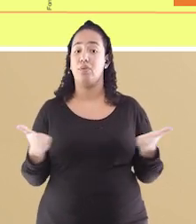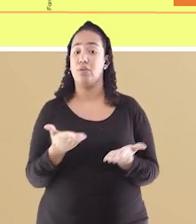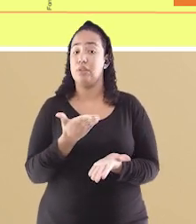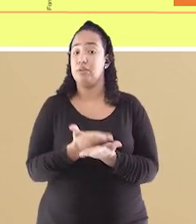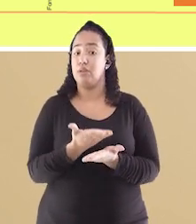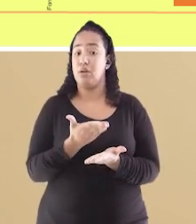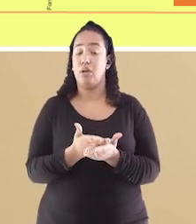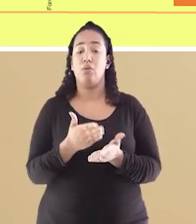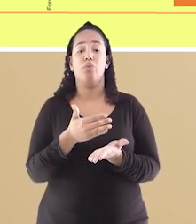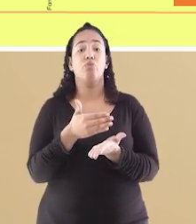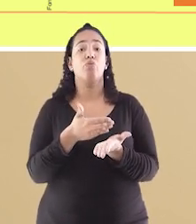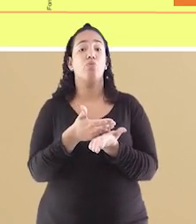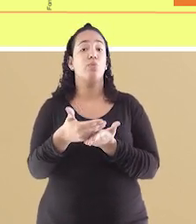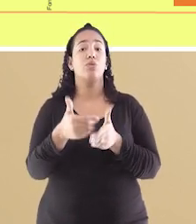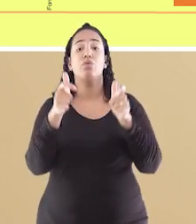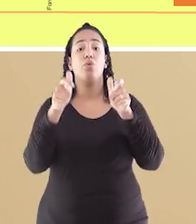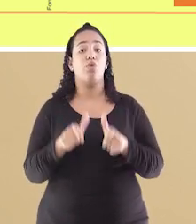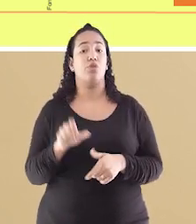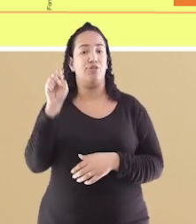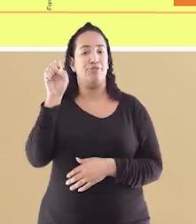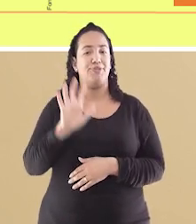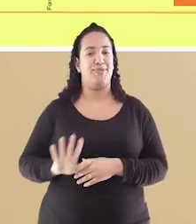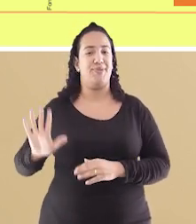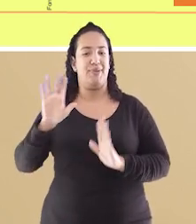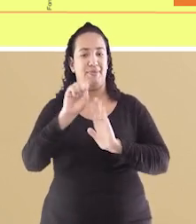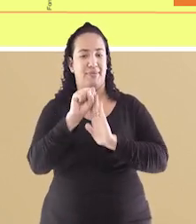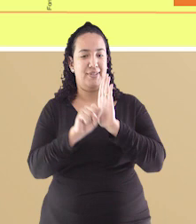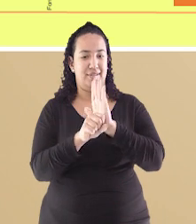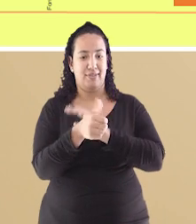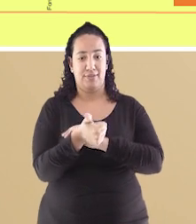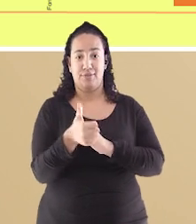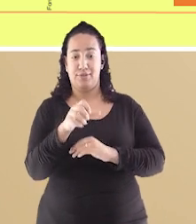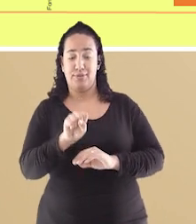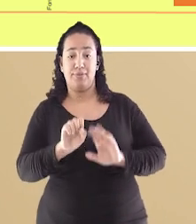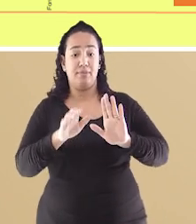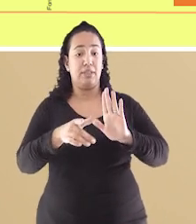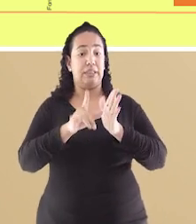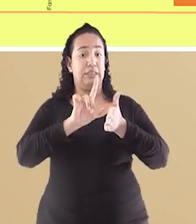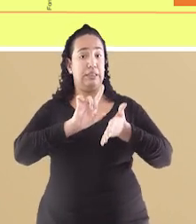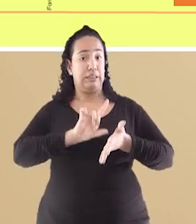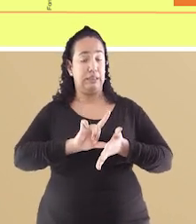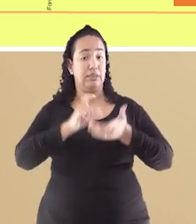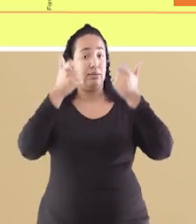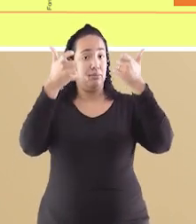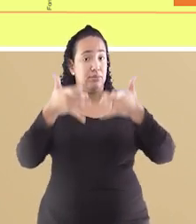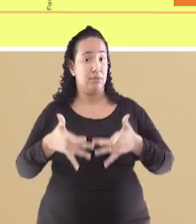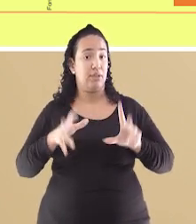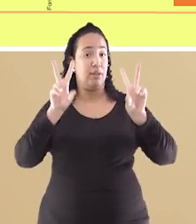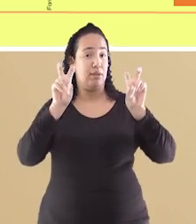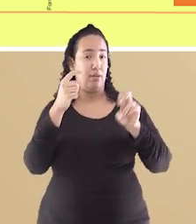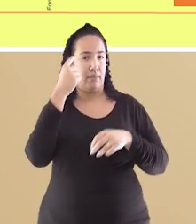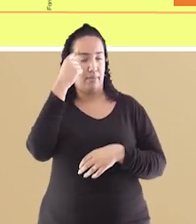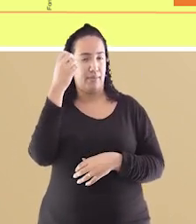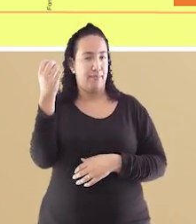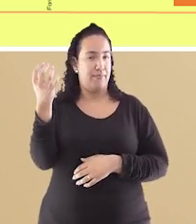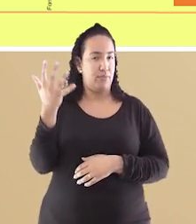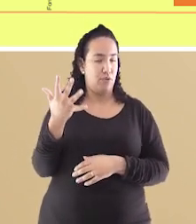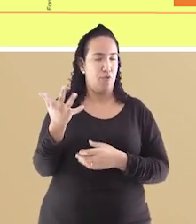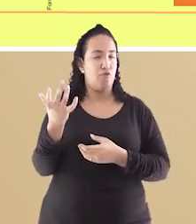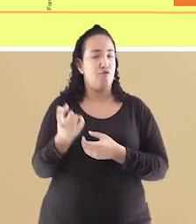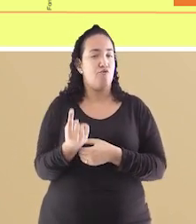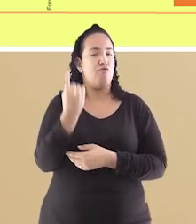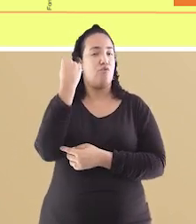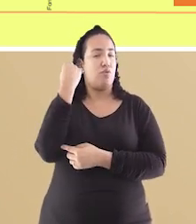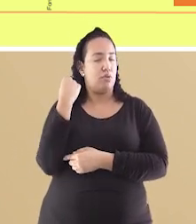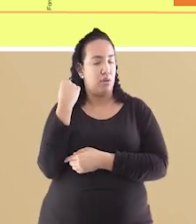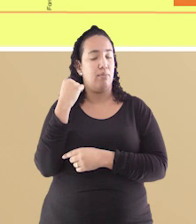se passa na Europa, lá no século XVIII. E antes de começarmos a falar sobre o Iluminismo, vamos voltar um pouquinho.